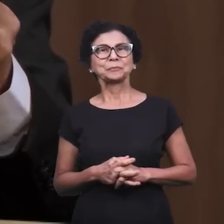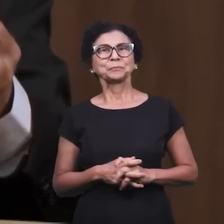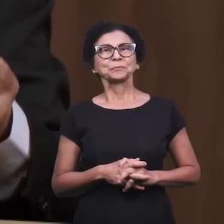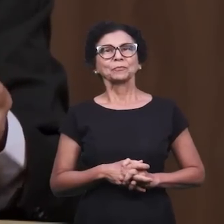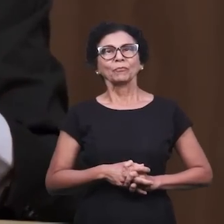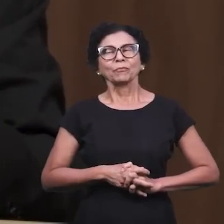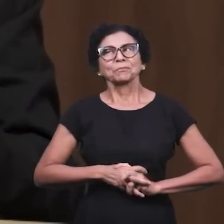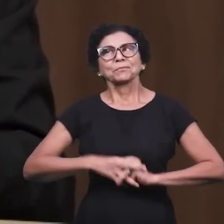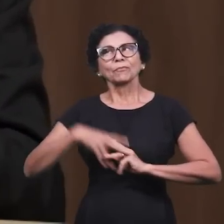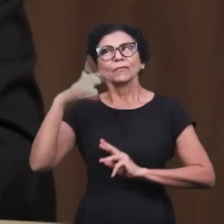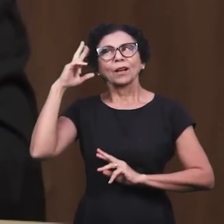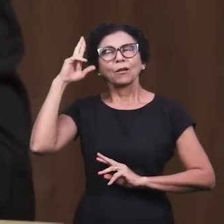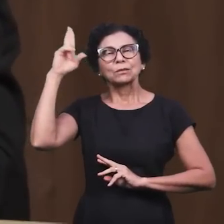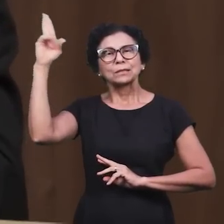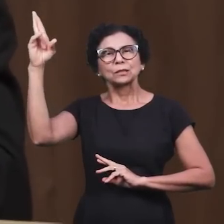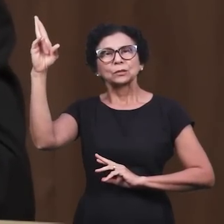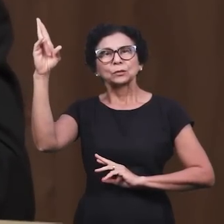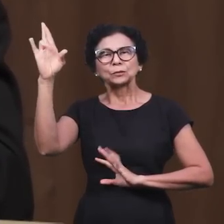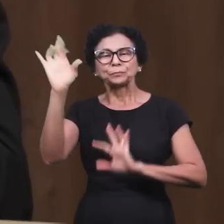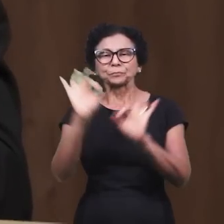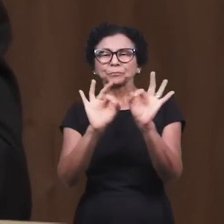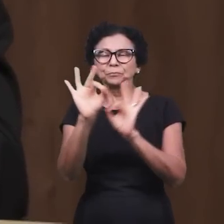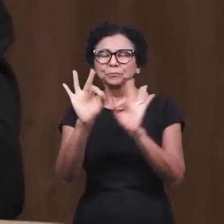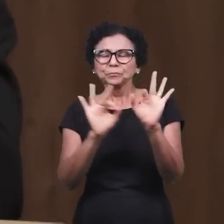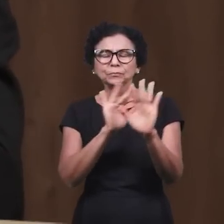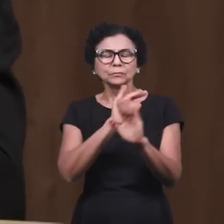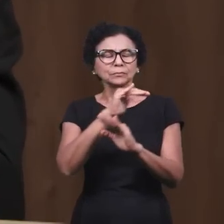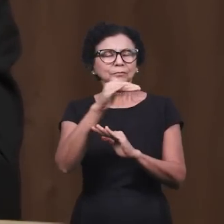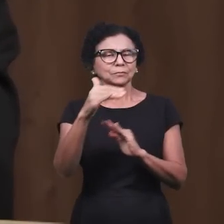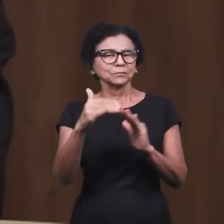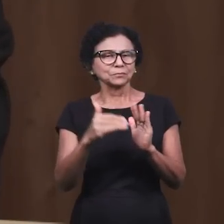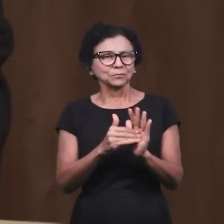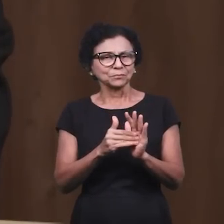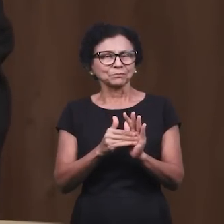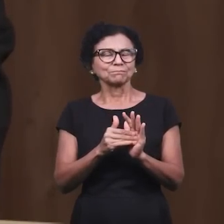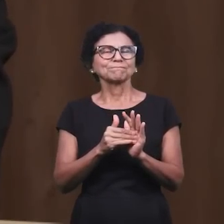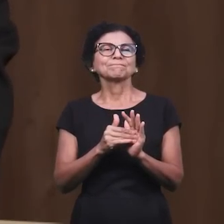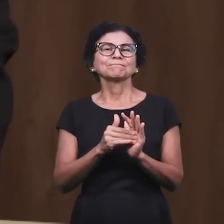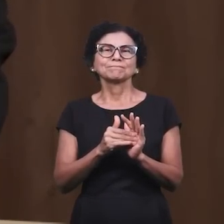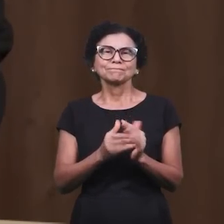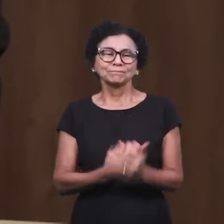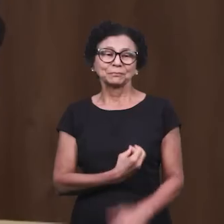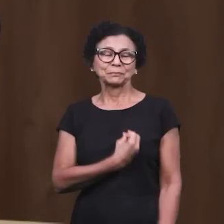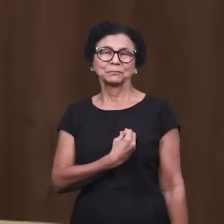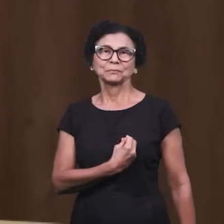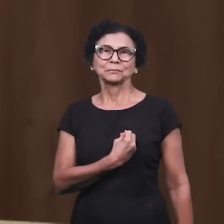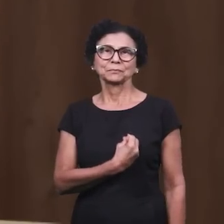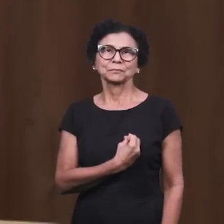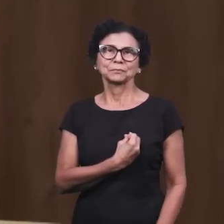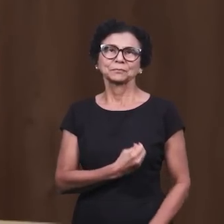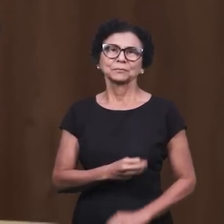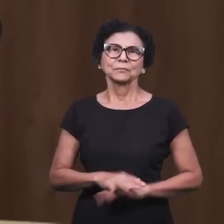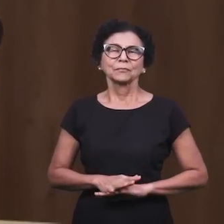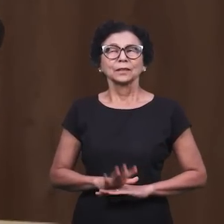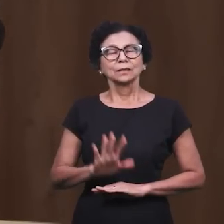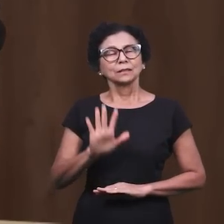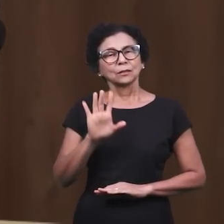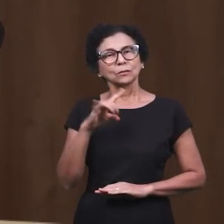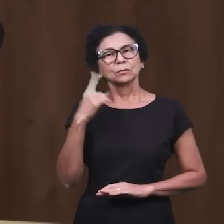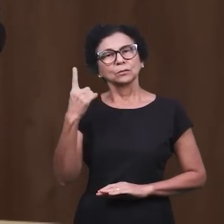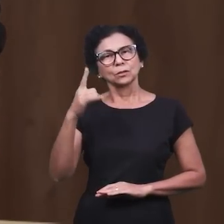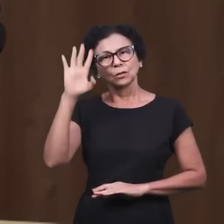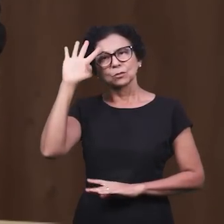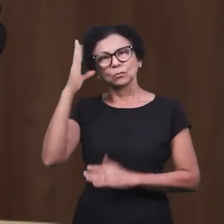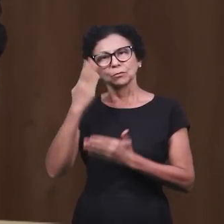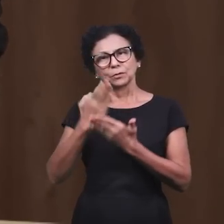as penas, né? A ponta. Então, é o trabalho, e nessa parte a gente descansa, porque o